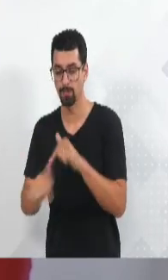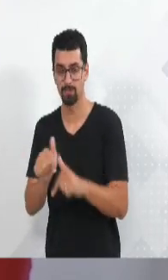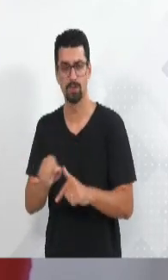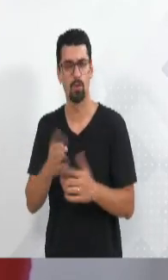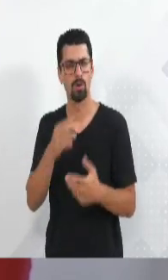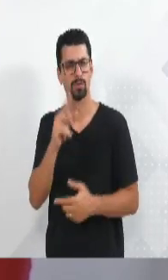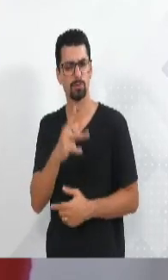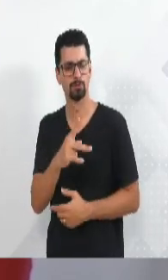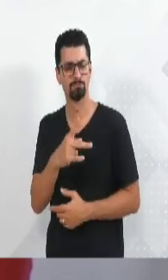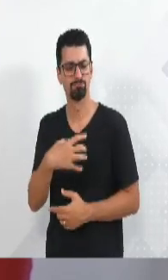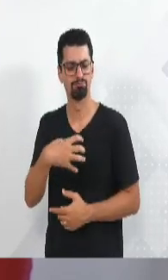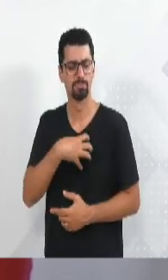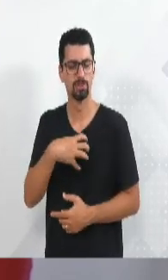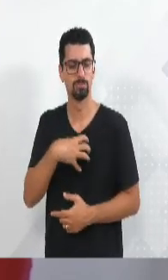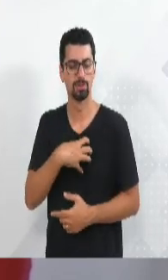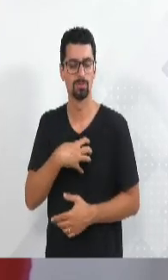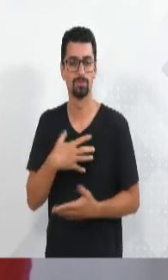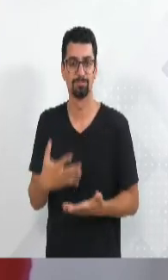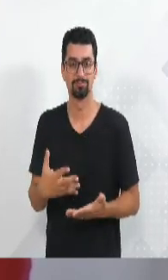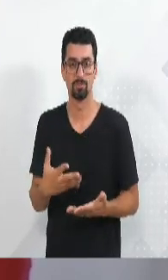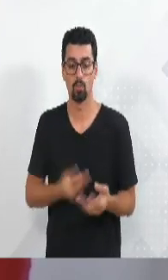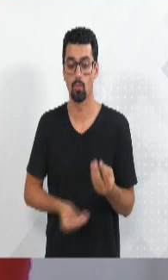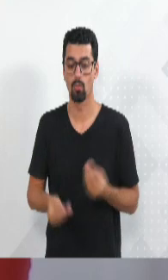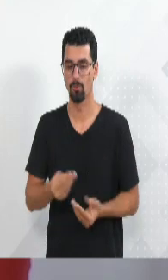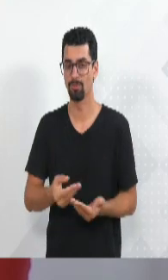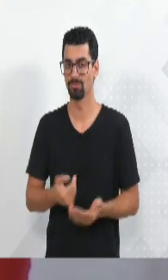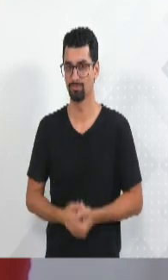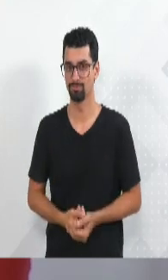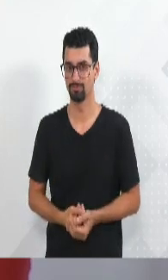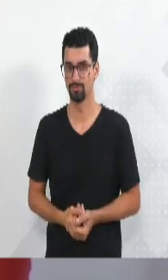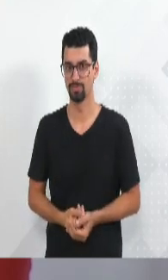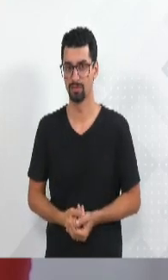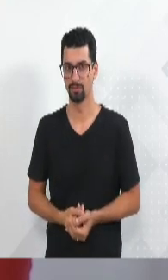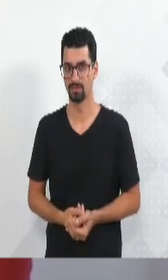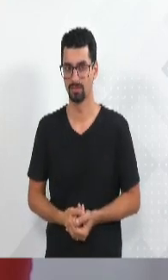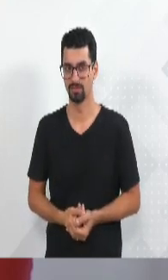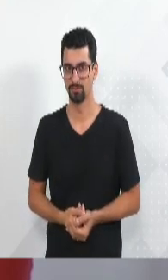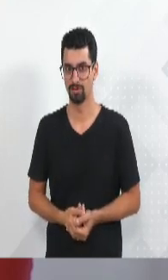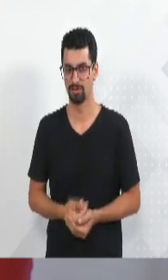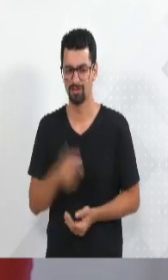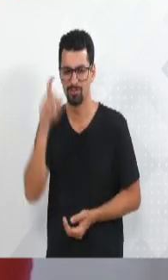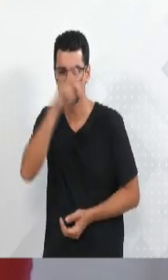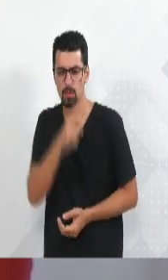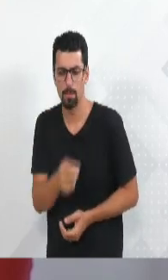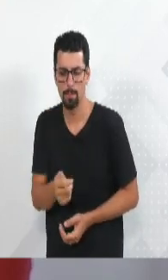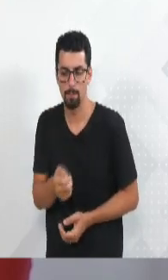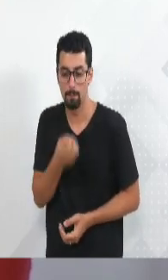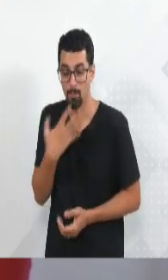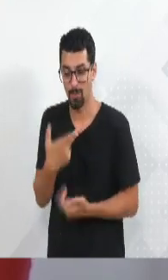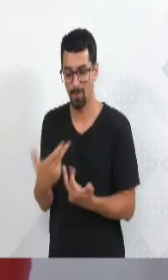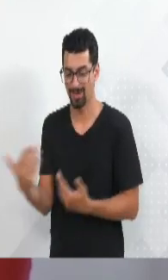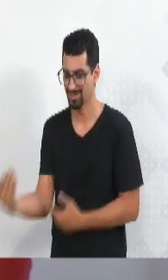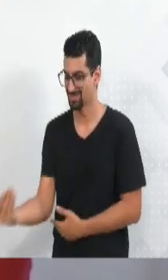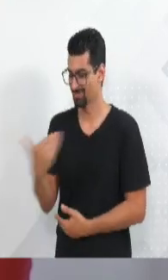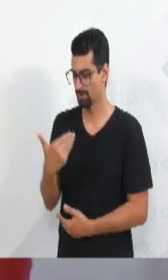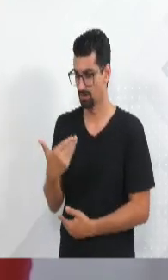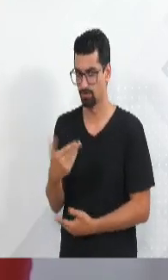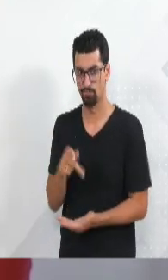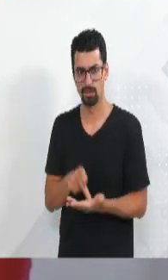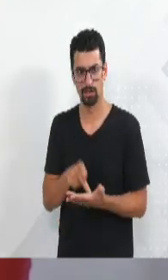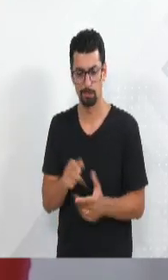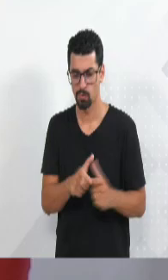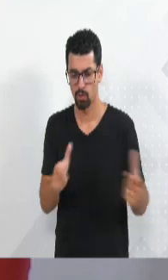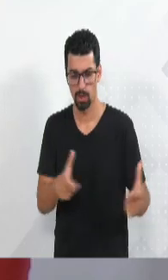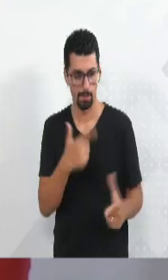que o Senhor tem porque poucas Às vezes o senhor vai receber boas demandas né na verdade são problemas que o senhor vai ter que